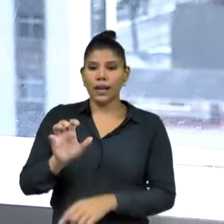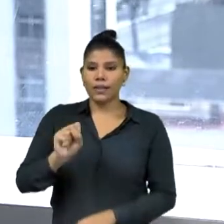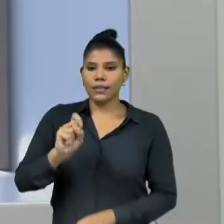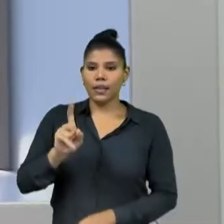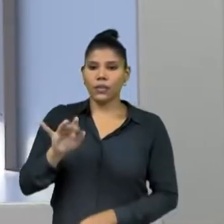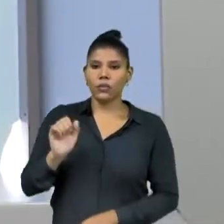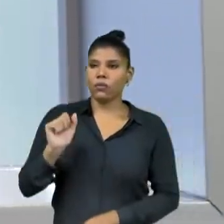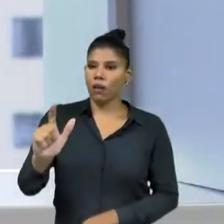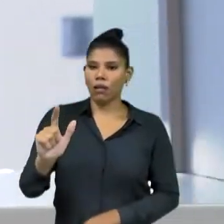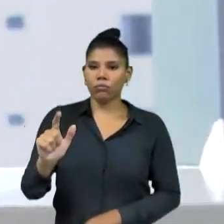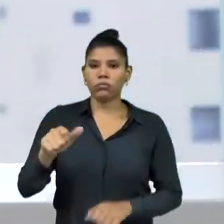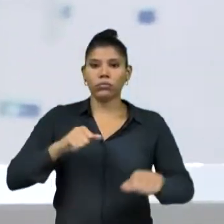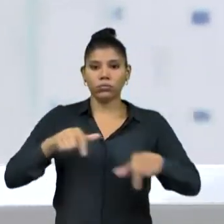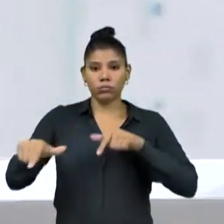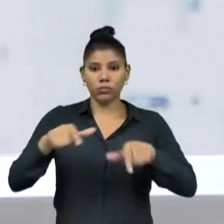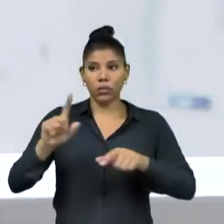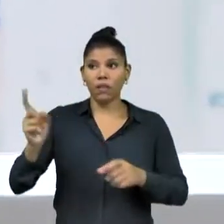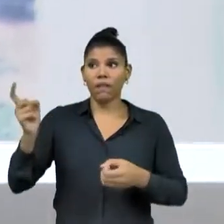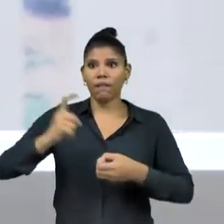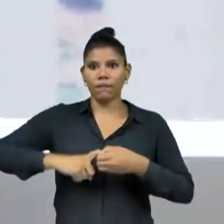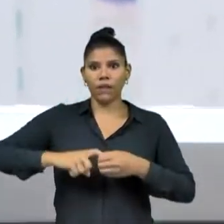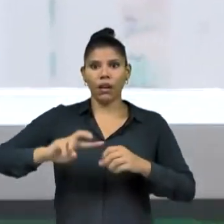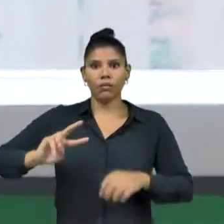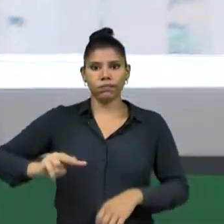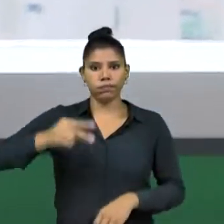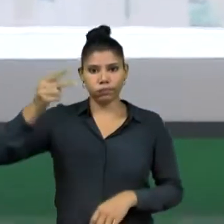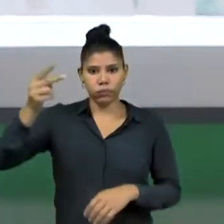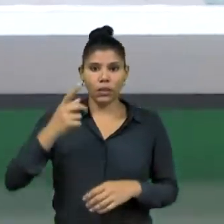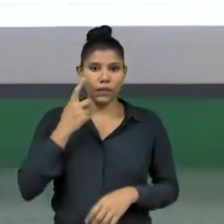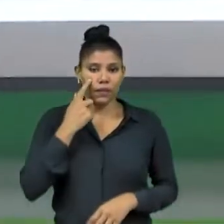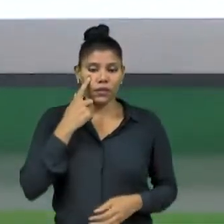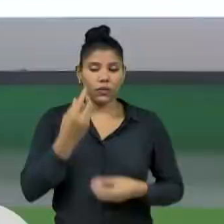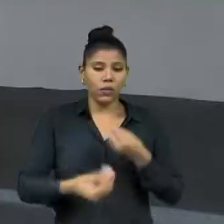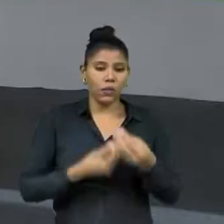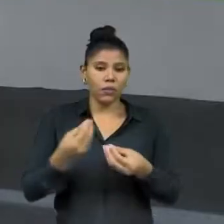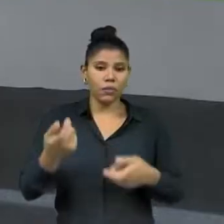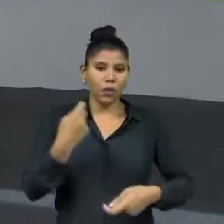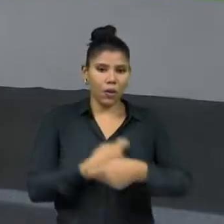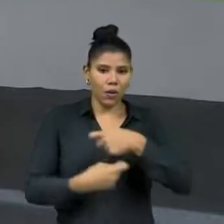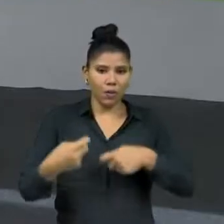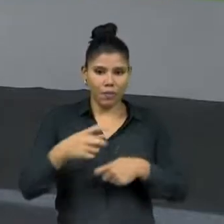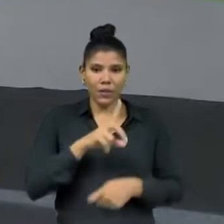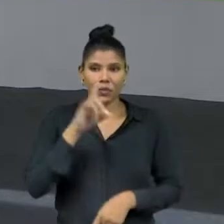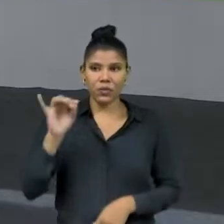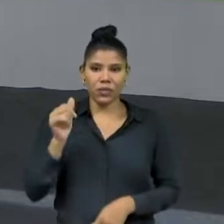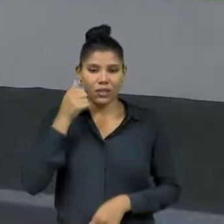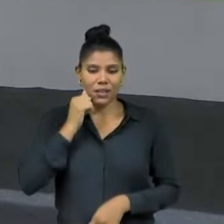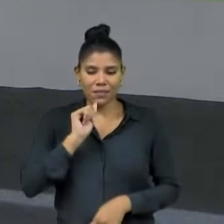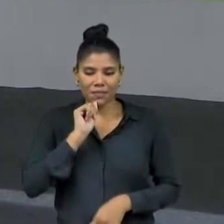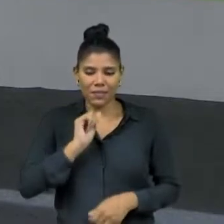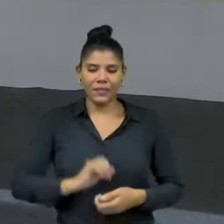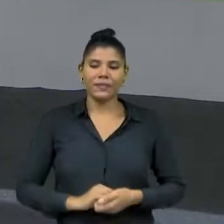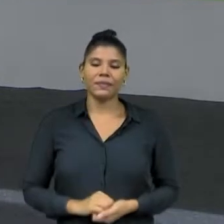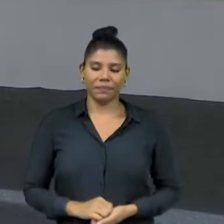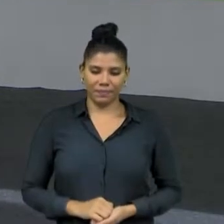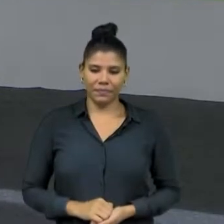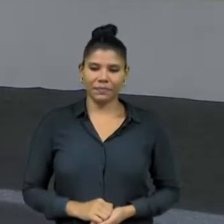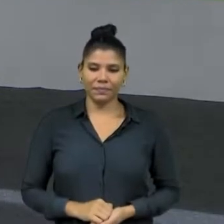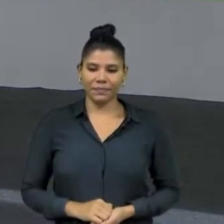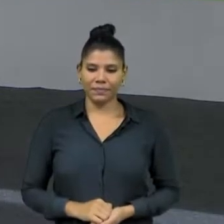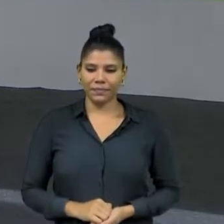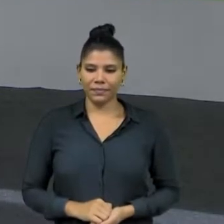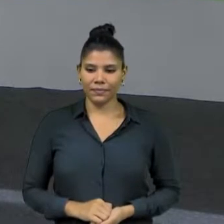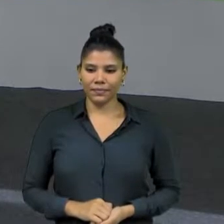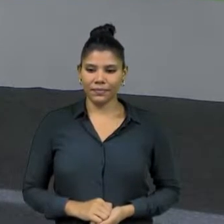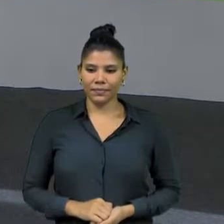Brasil. E veja a expectativa do comércio para o Dia das Mães. Agora são 8 horas e 55 minutos. A